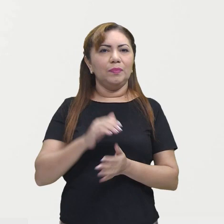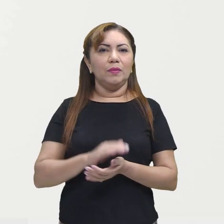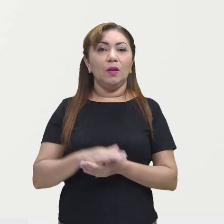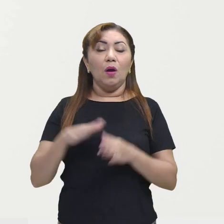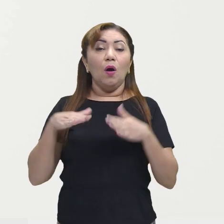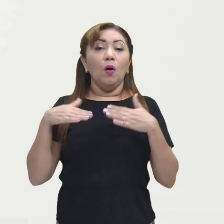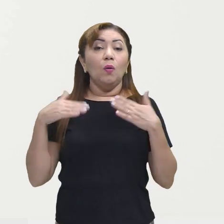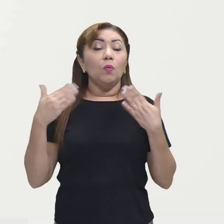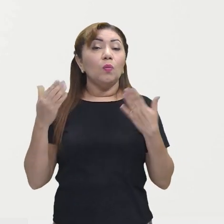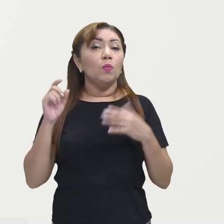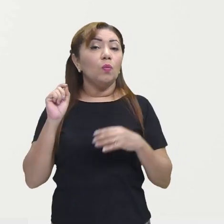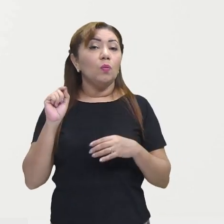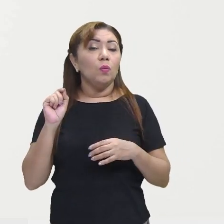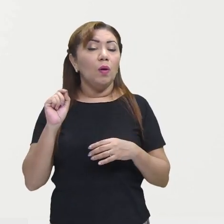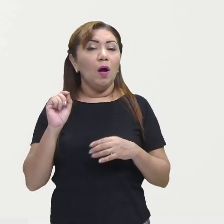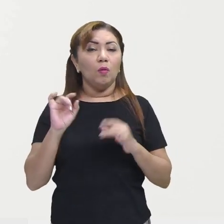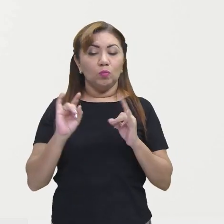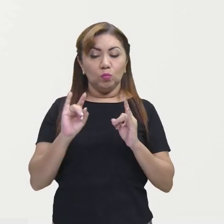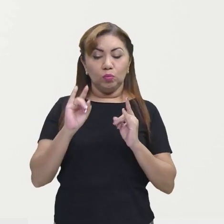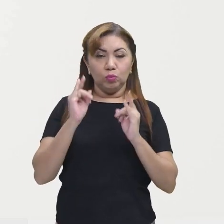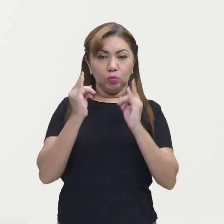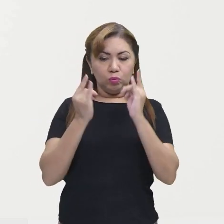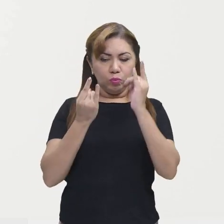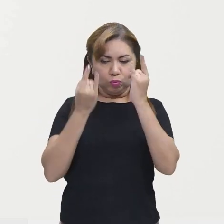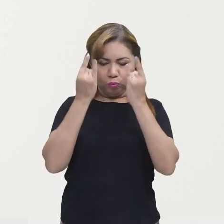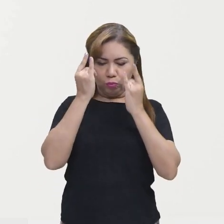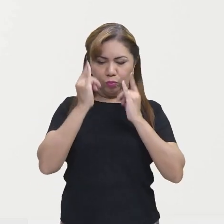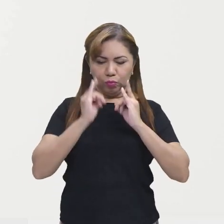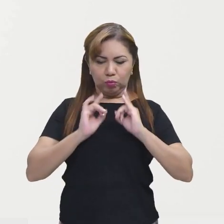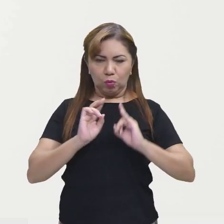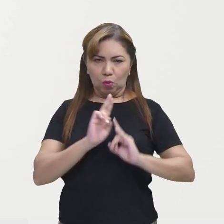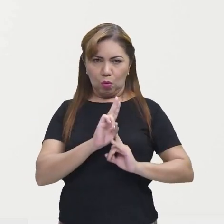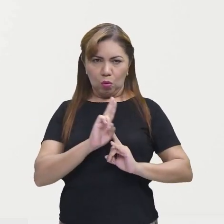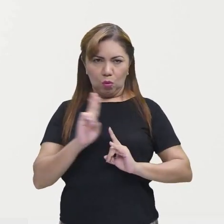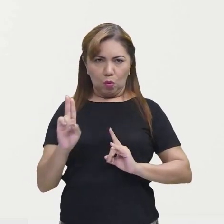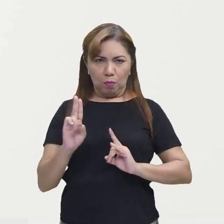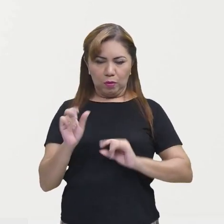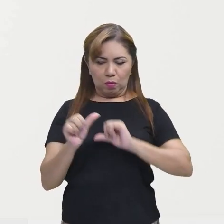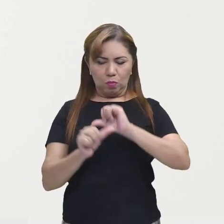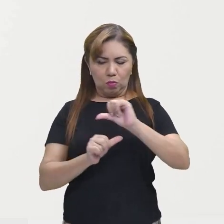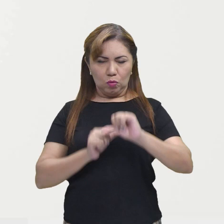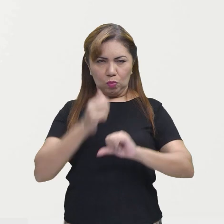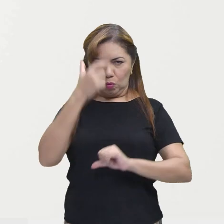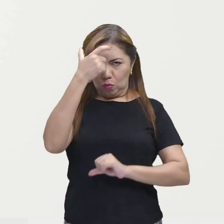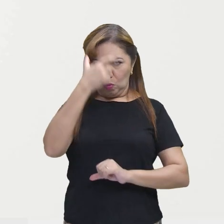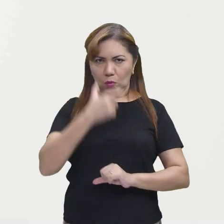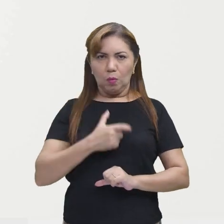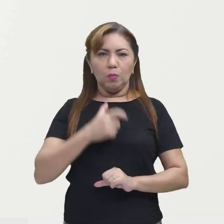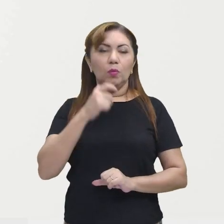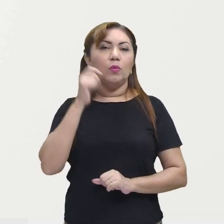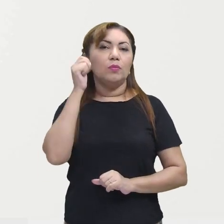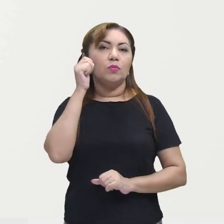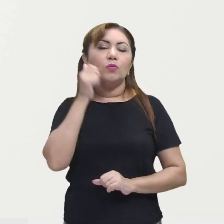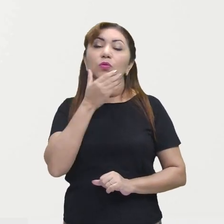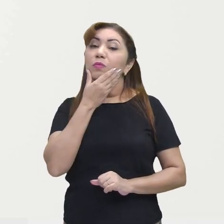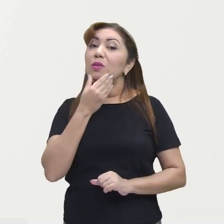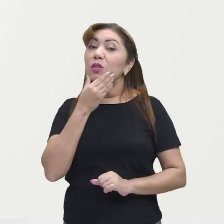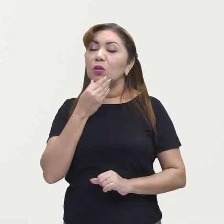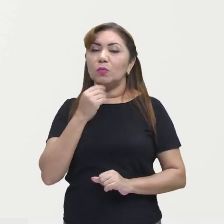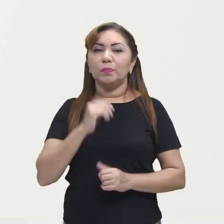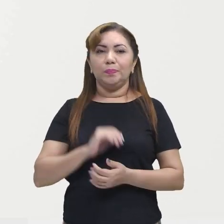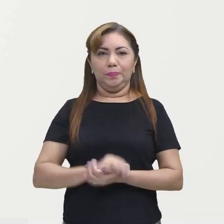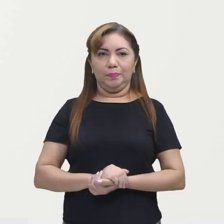hormônio responsável pelas mudanças no corpo dos meninos? Agora vamos para número 2.